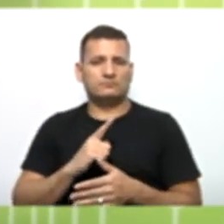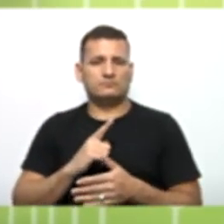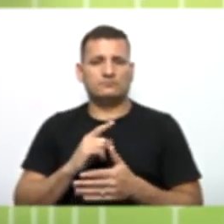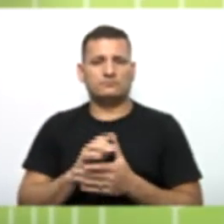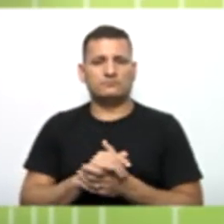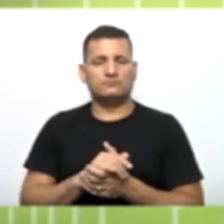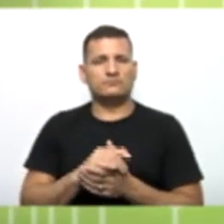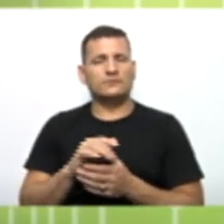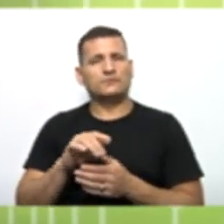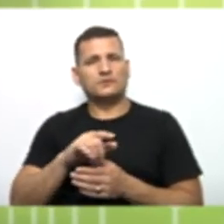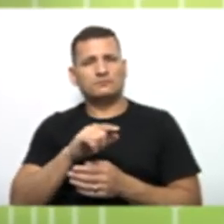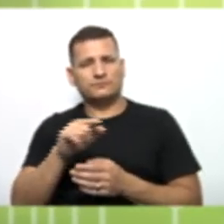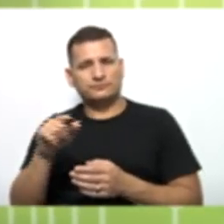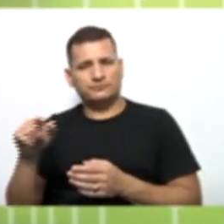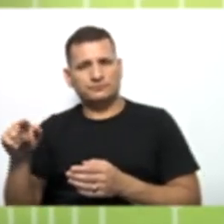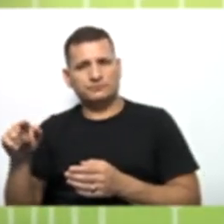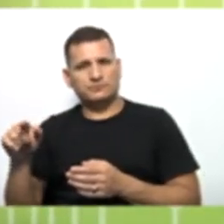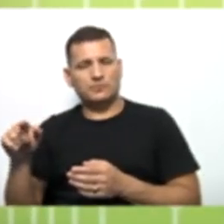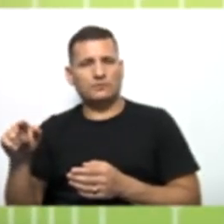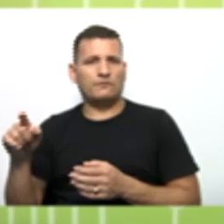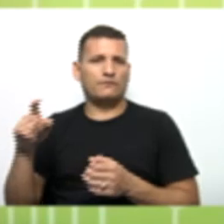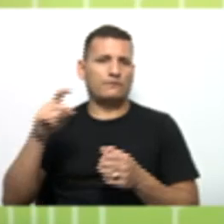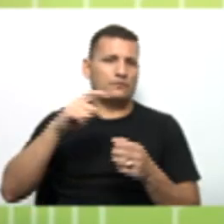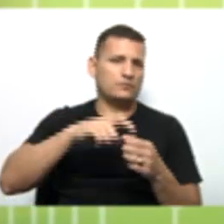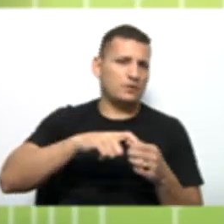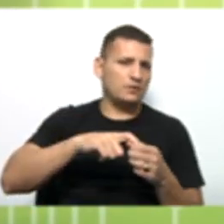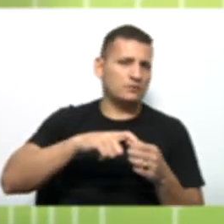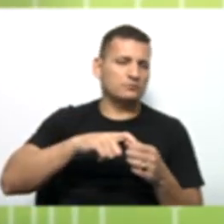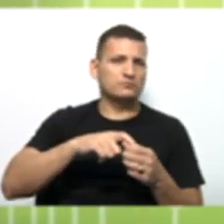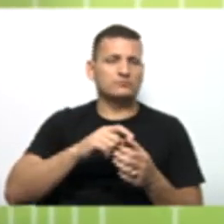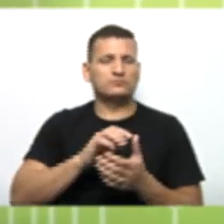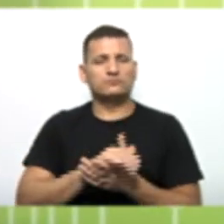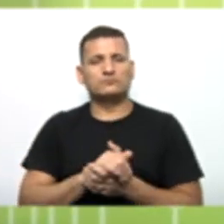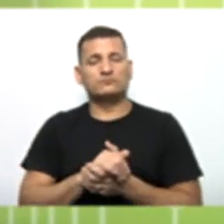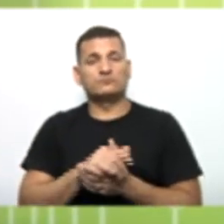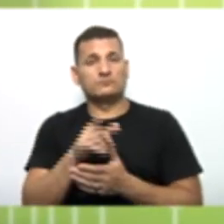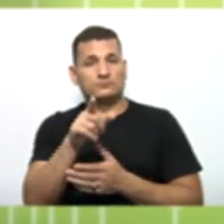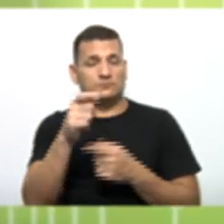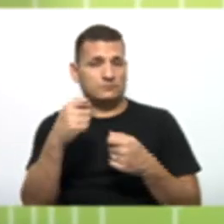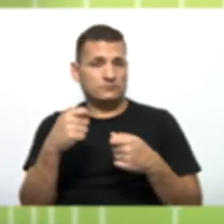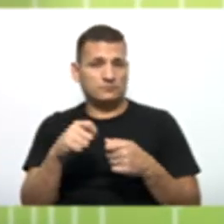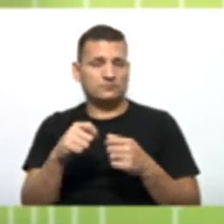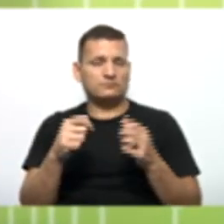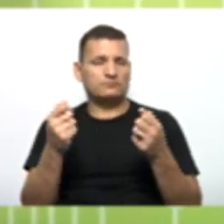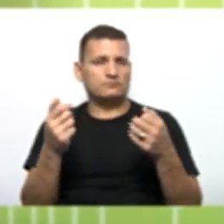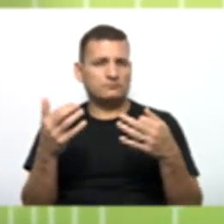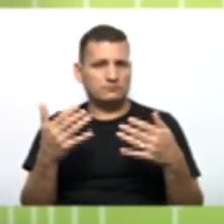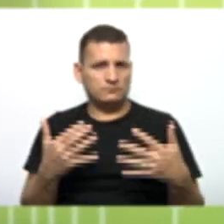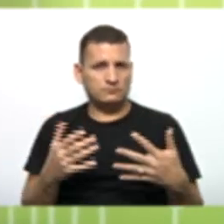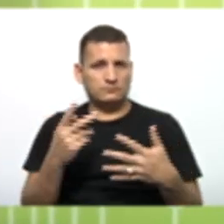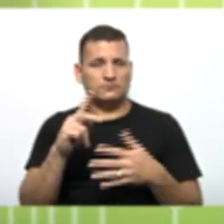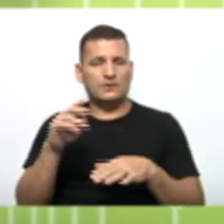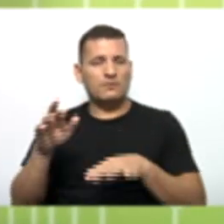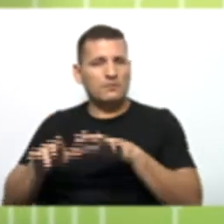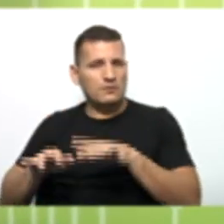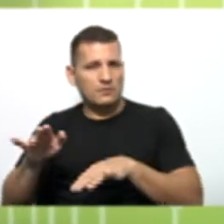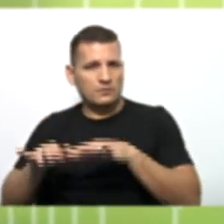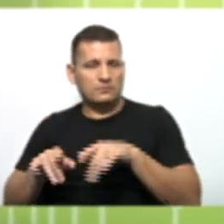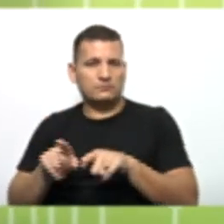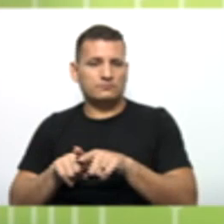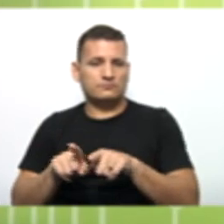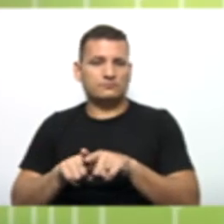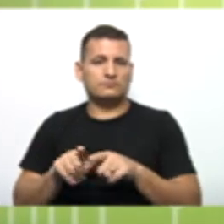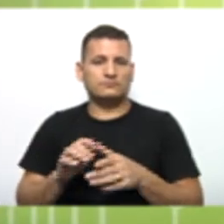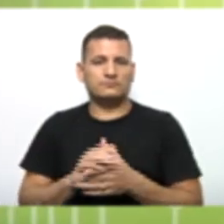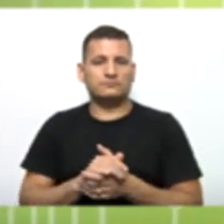vai voltar para algum outro recurso, enfim. E isso você precisa descrever para o seu programador. Ó, Luiz,